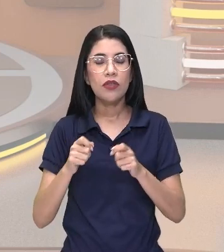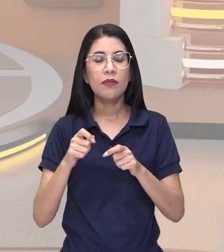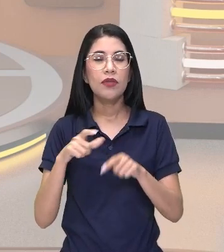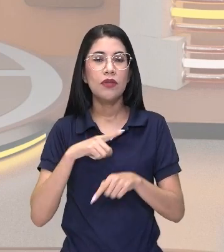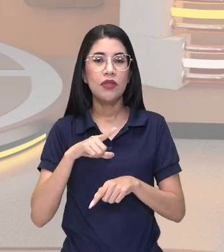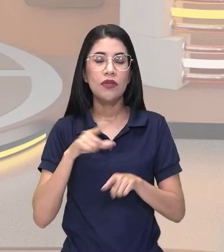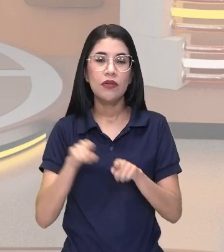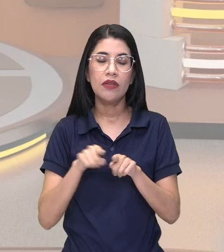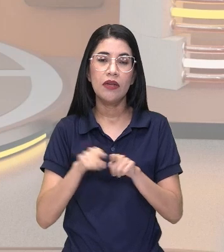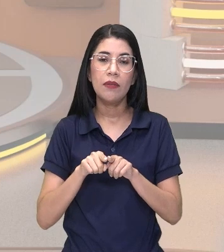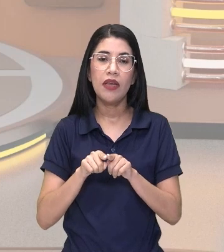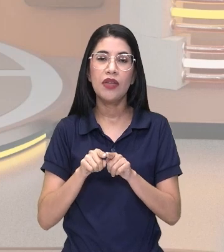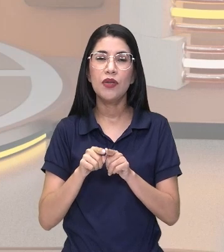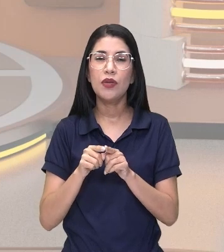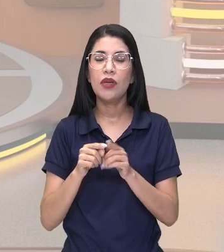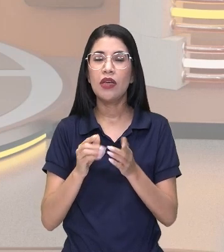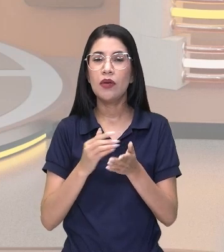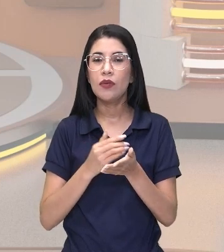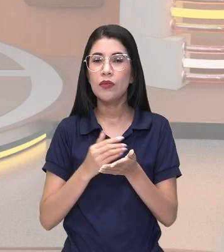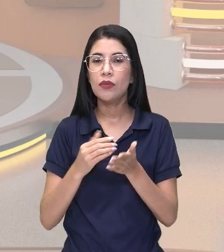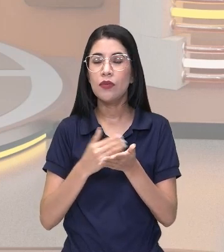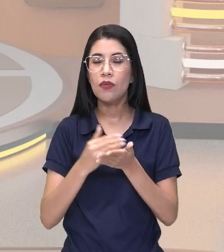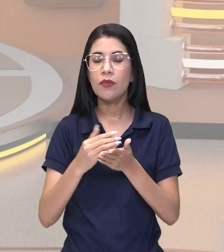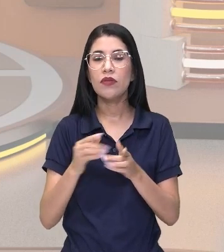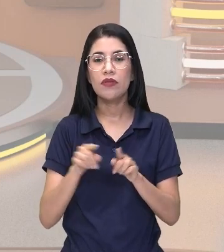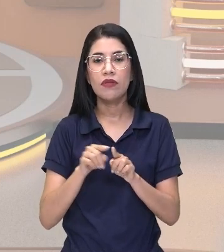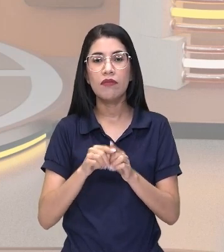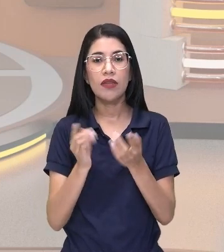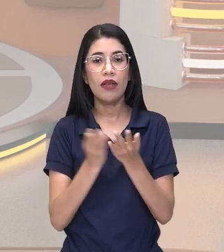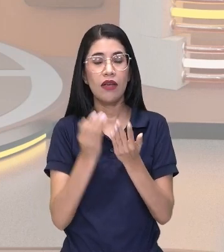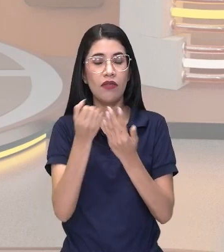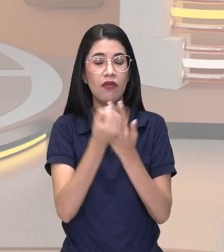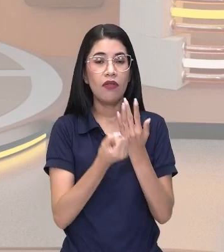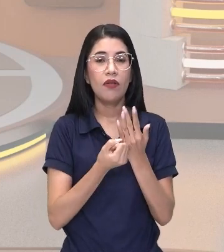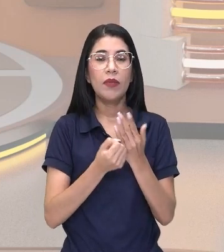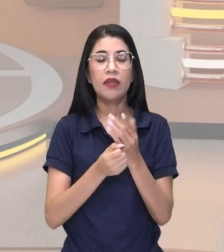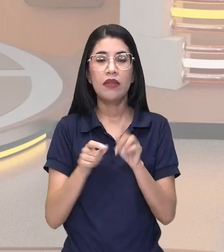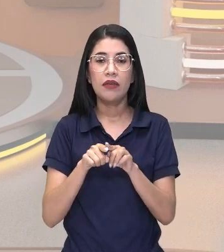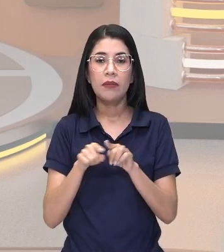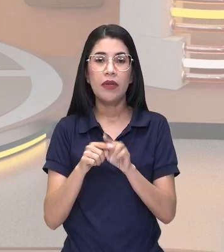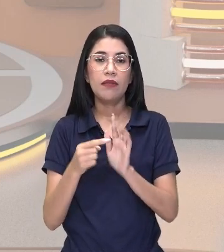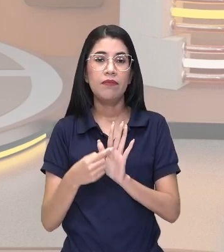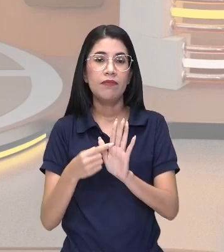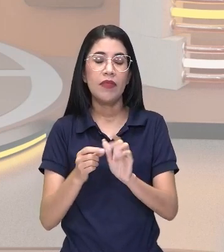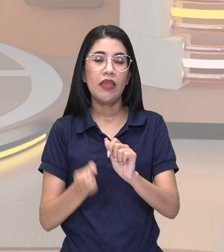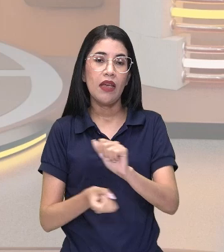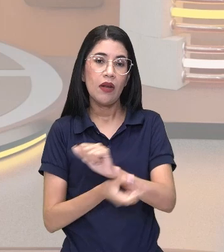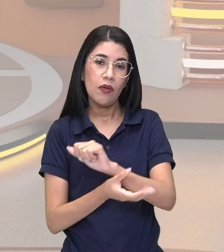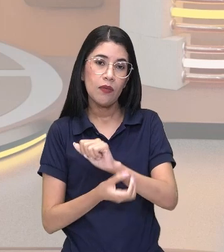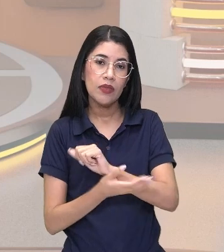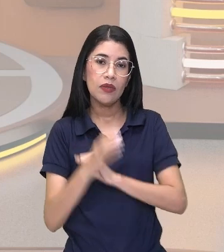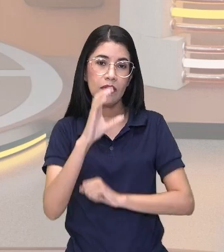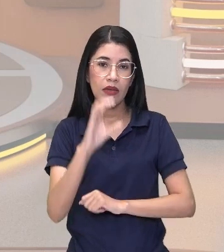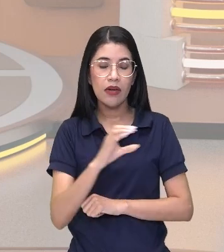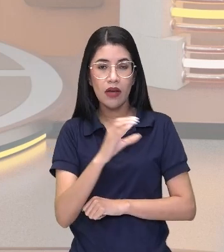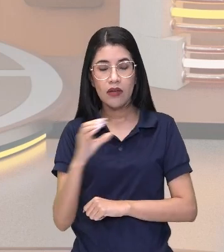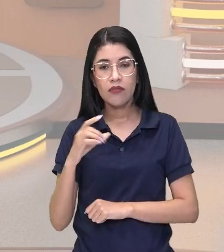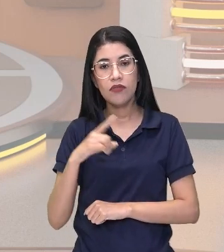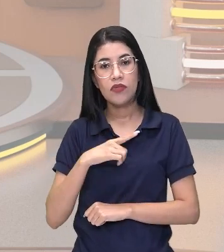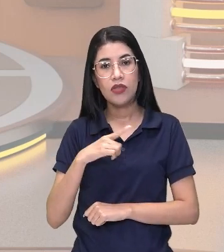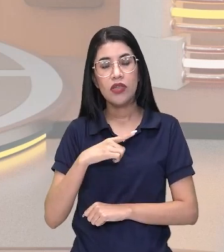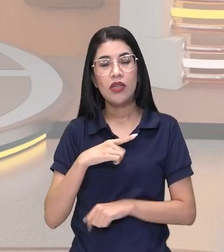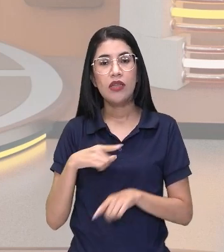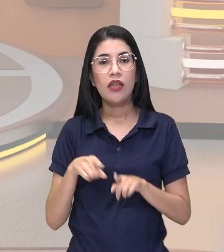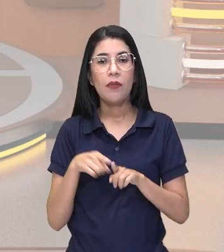primeiros reformadores faziam em relação ao que eles mesmos colocavam como a corrupção da Igreja Católica, a corrupção